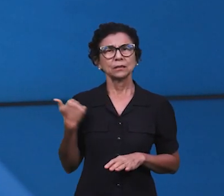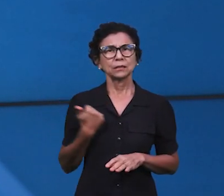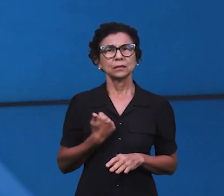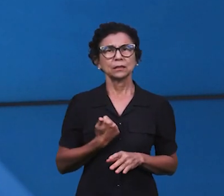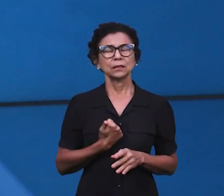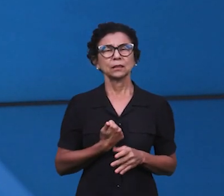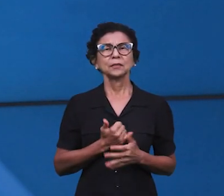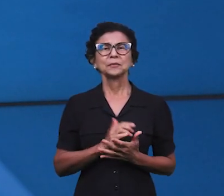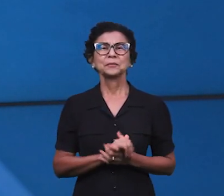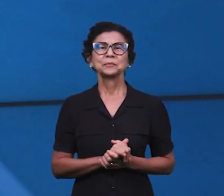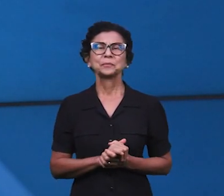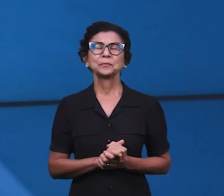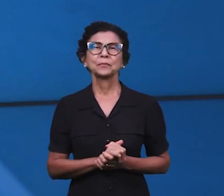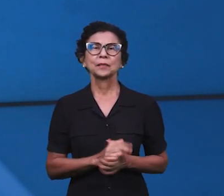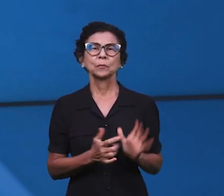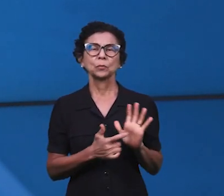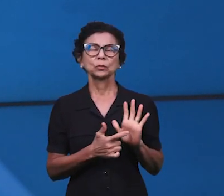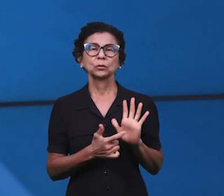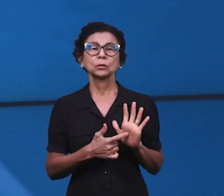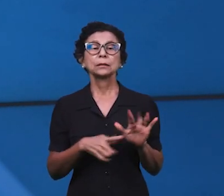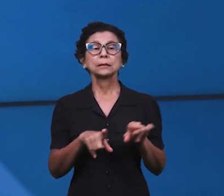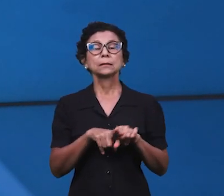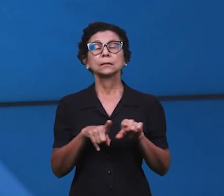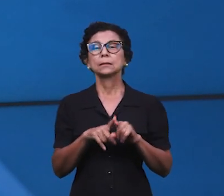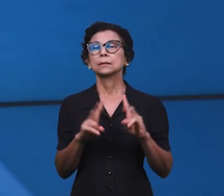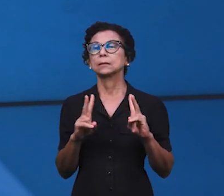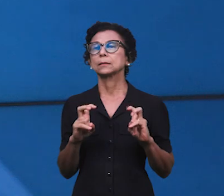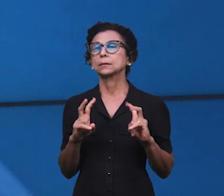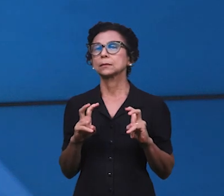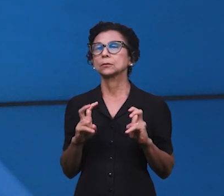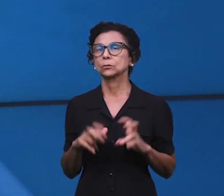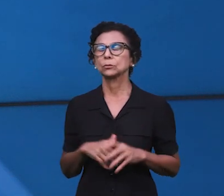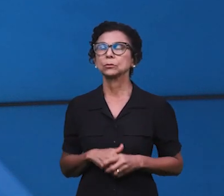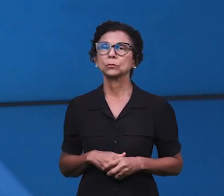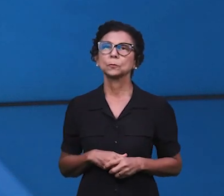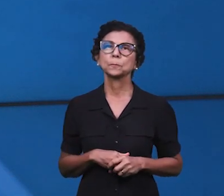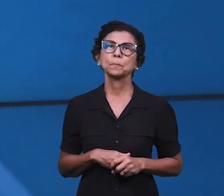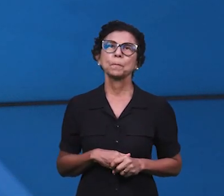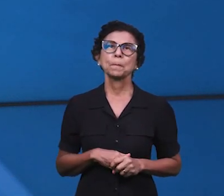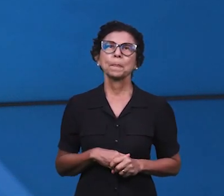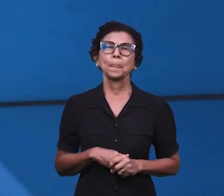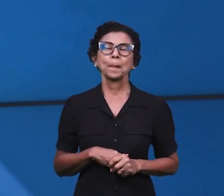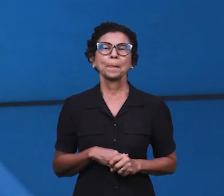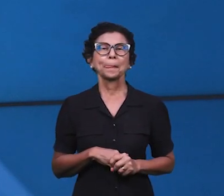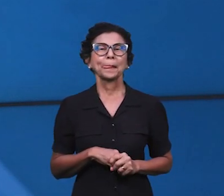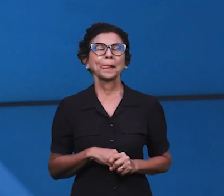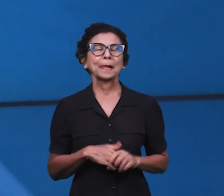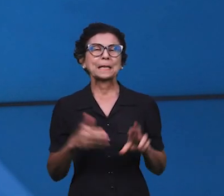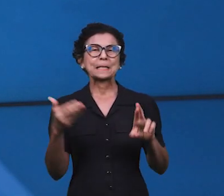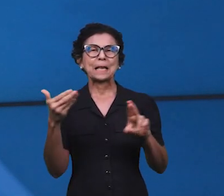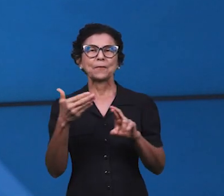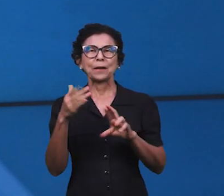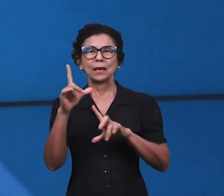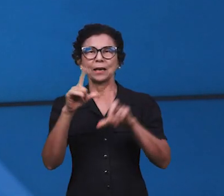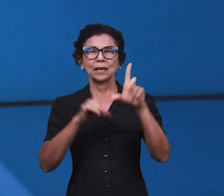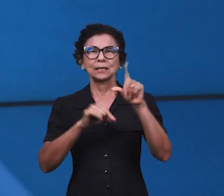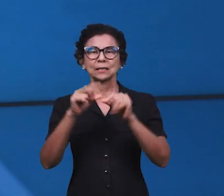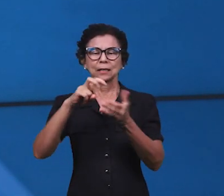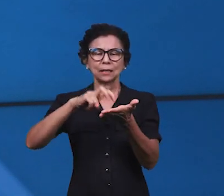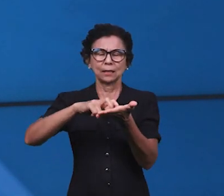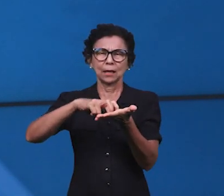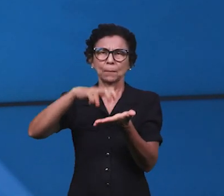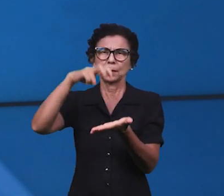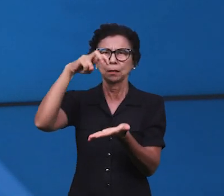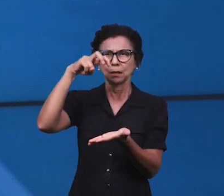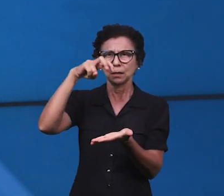passada, né? E esse assunto até, inclusive, é um assunto que falava sobre a estrela da manhã, né? É o